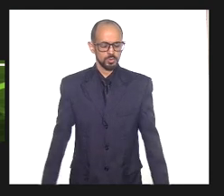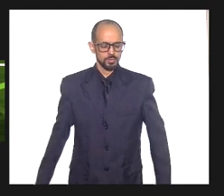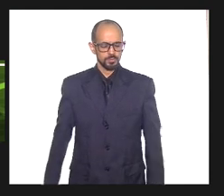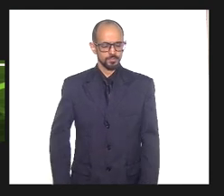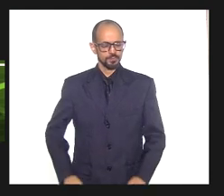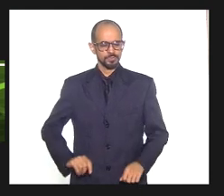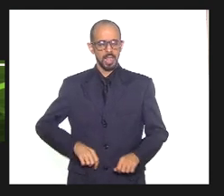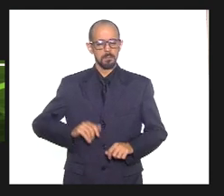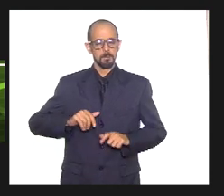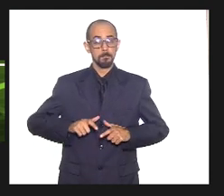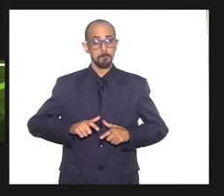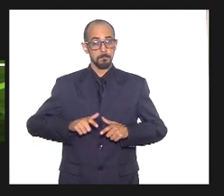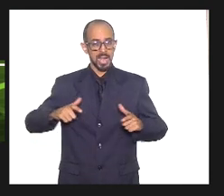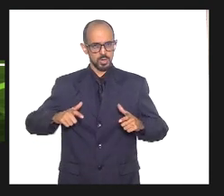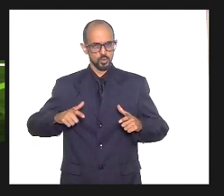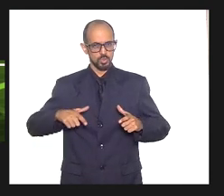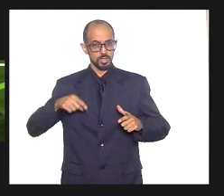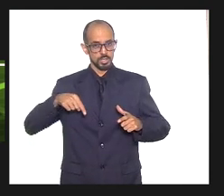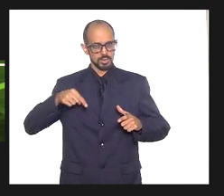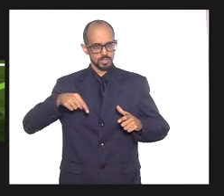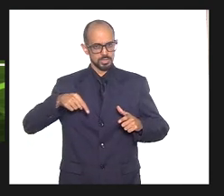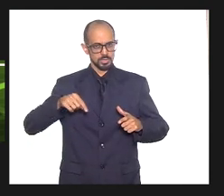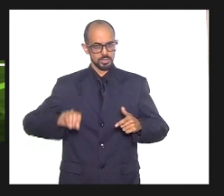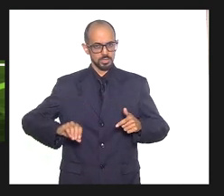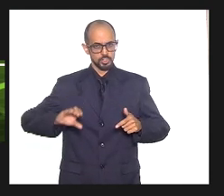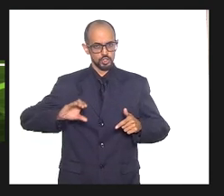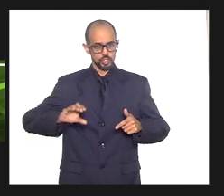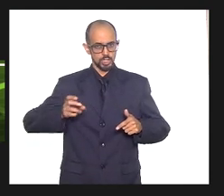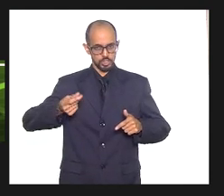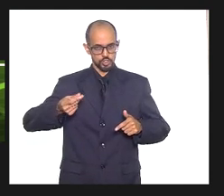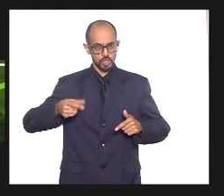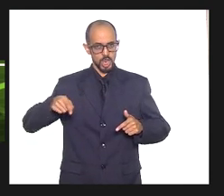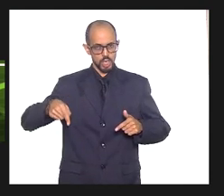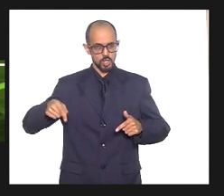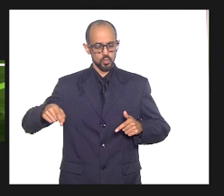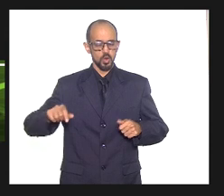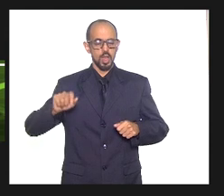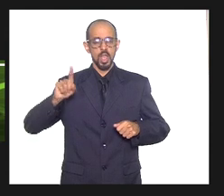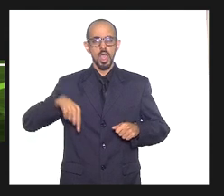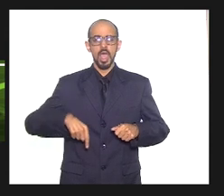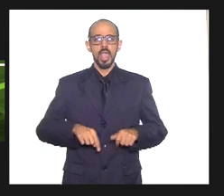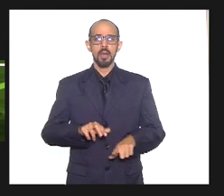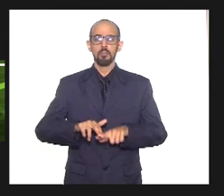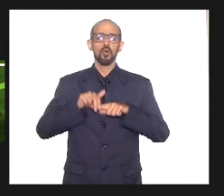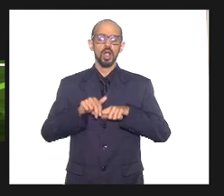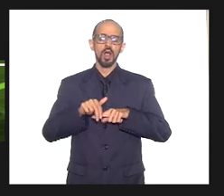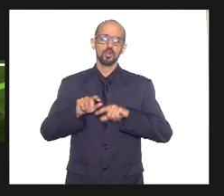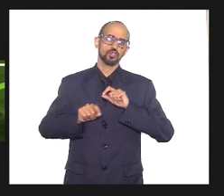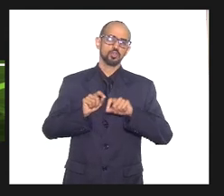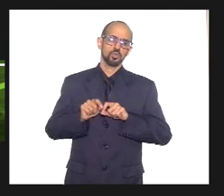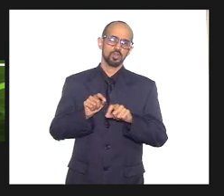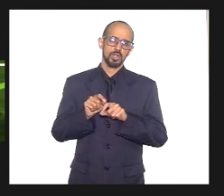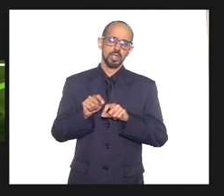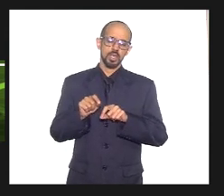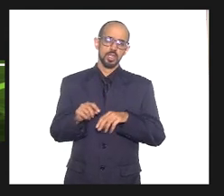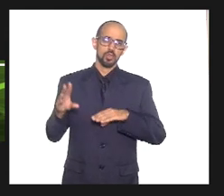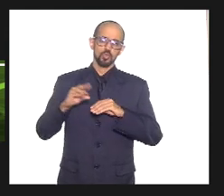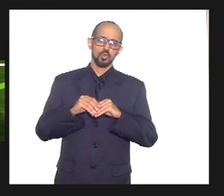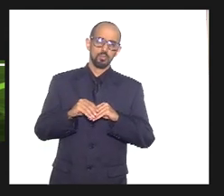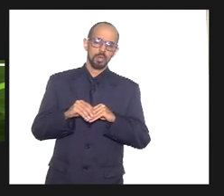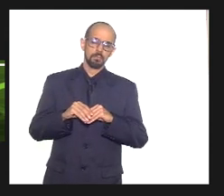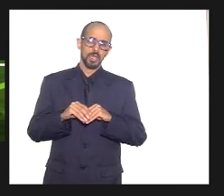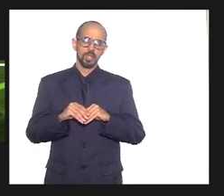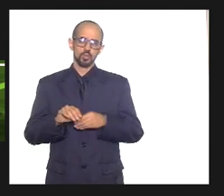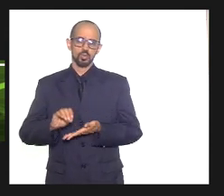Boa parte desses recursos está justificada aqui com o incremento da